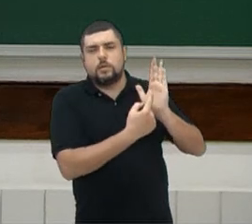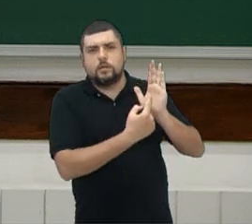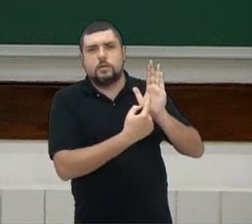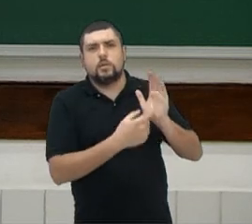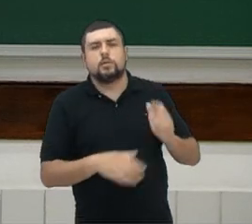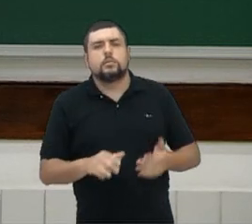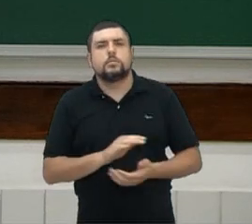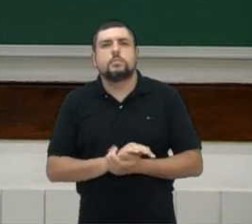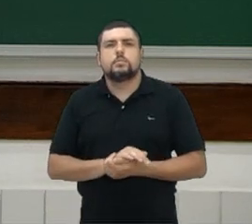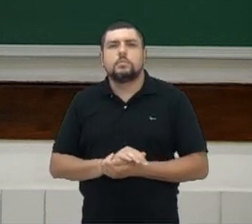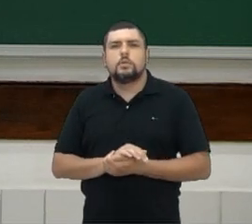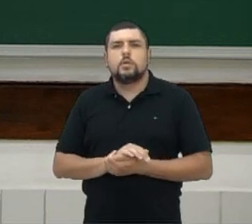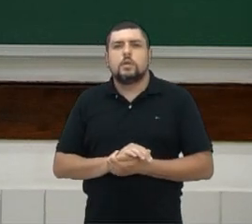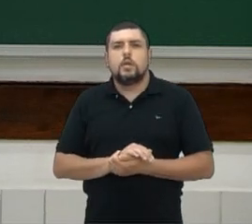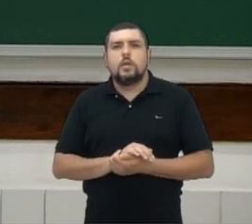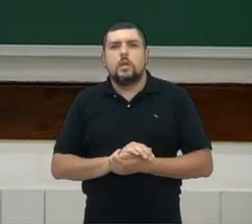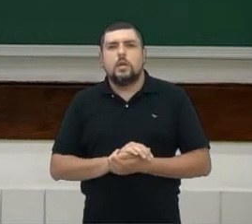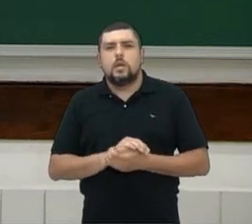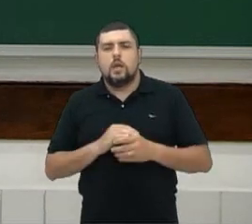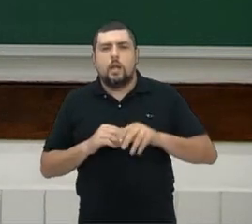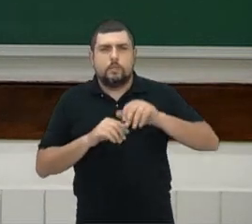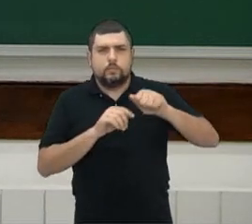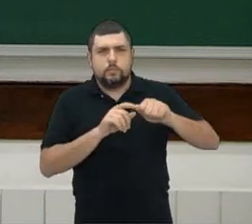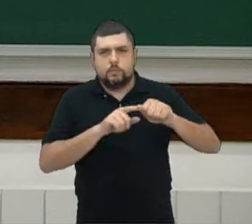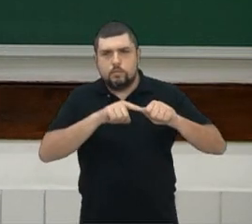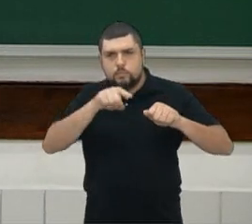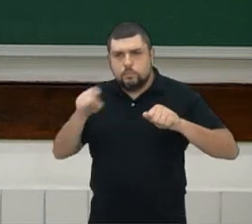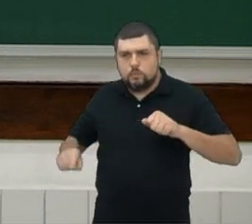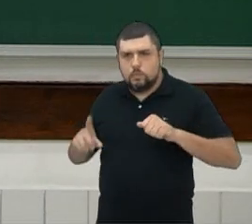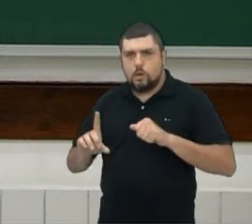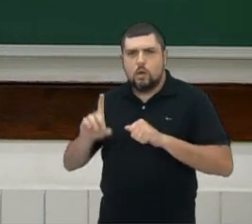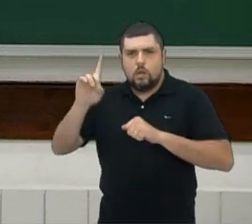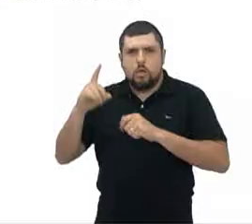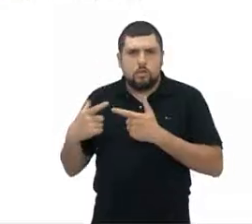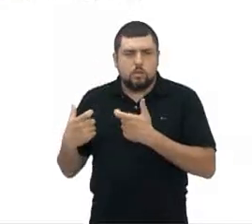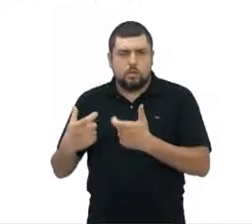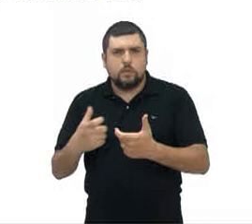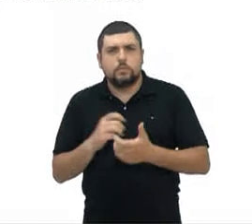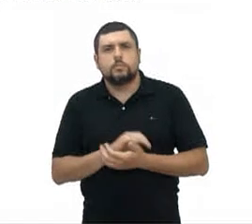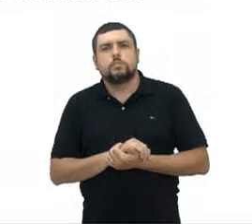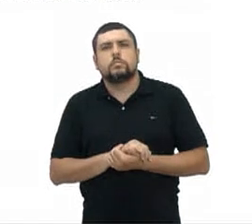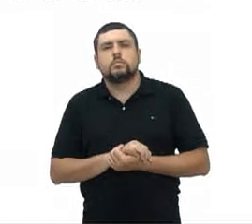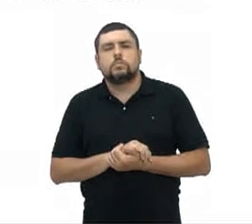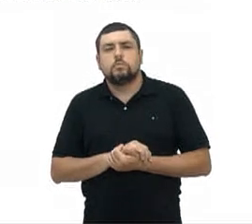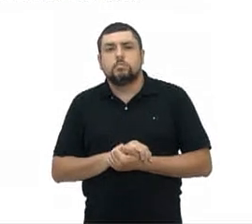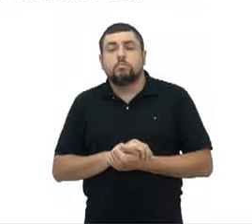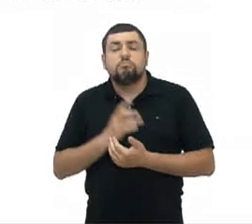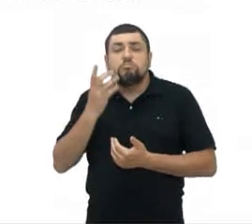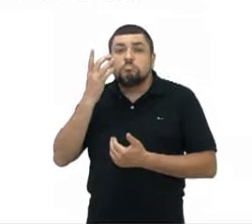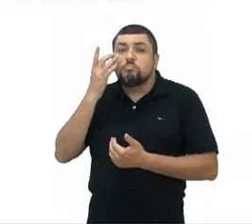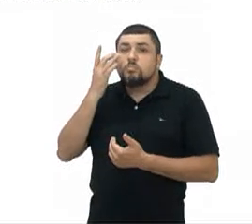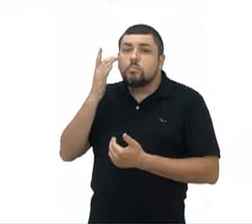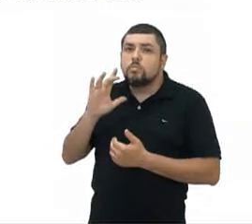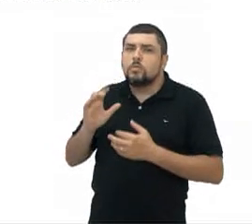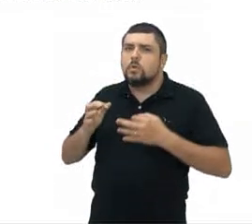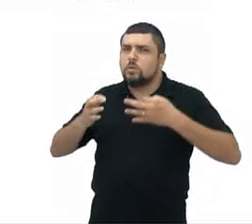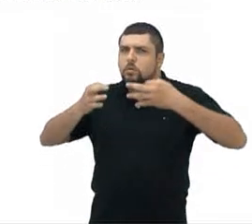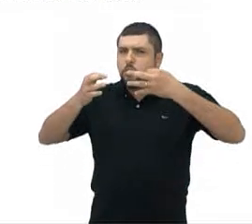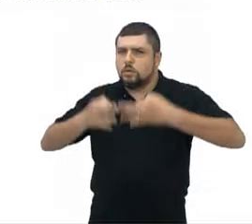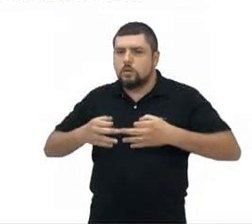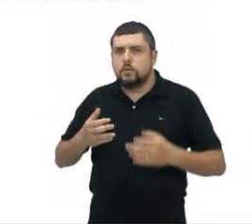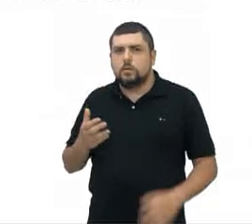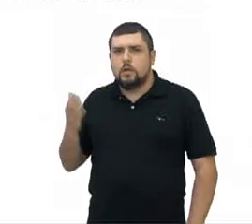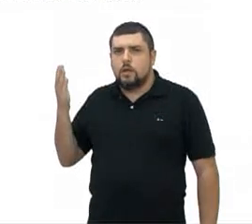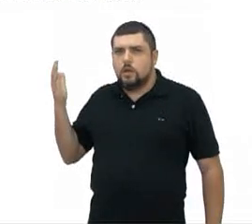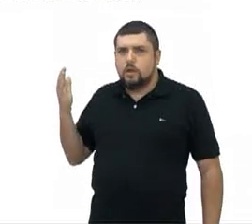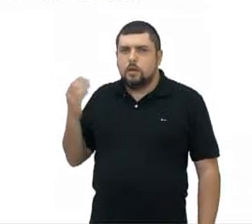o famoso poderoso deus da guerra, Apedemec. Não se sabe ao certo... Ah, tá, fecho com vocês aqui o